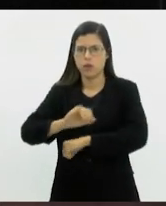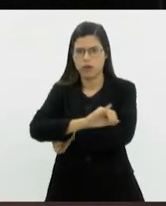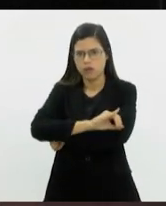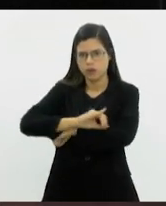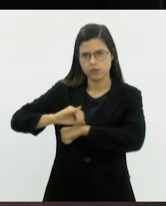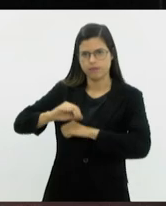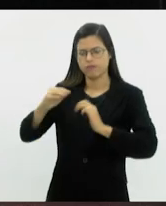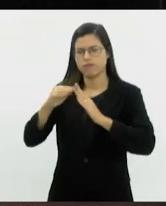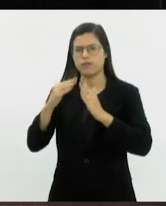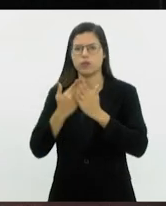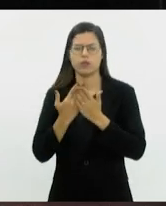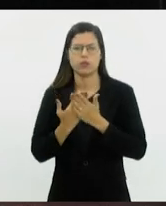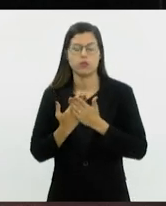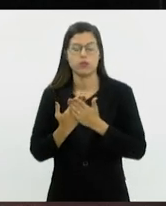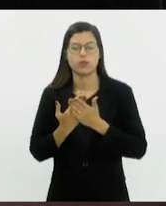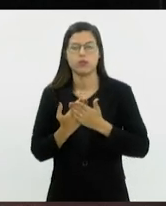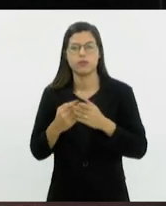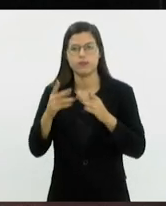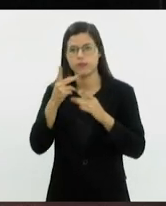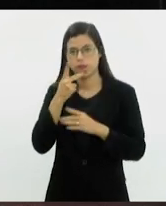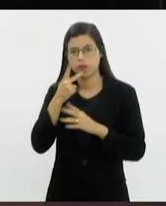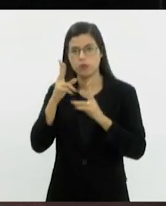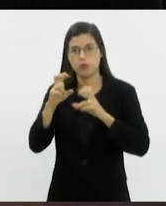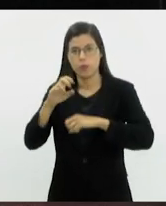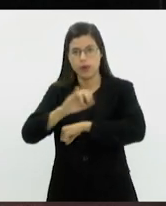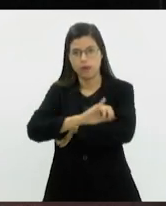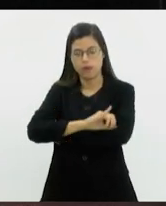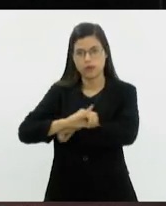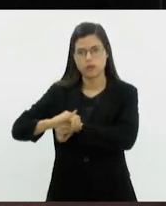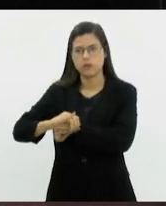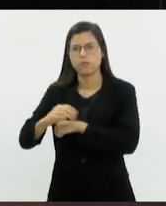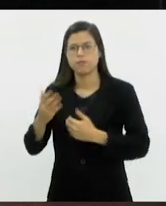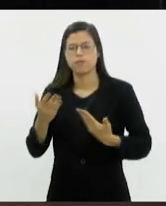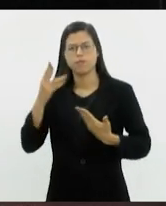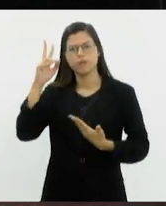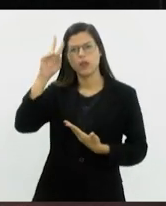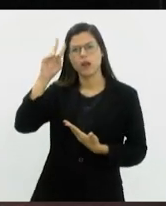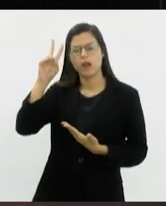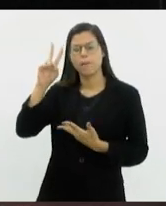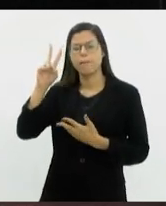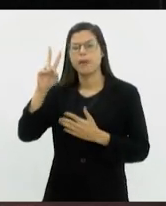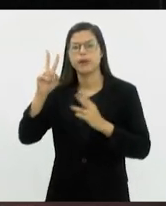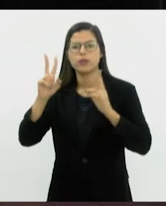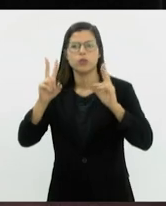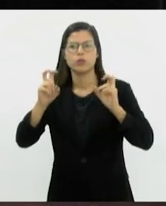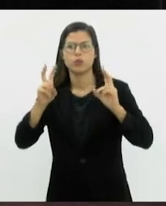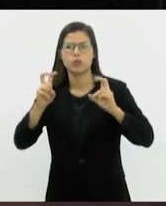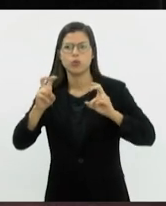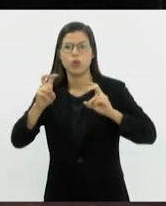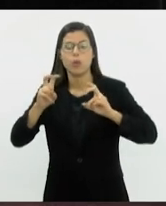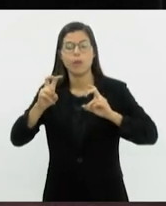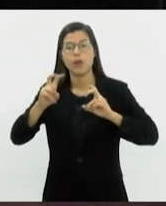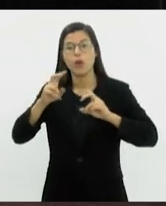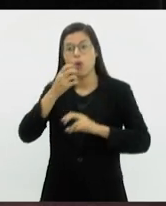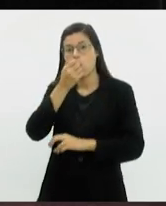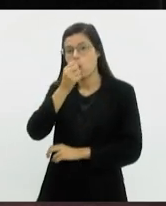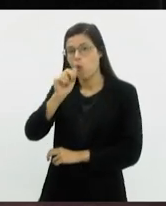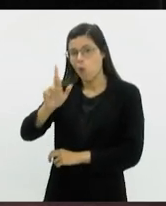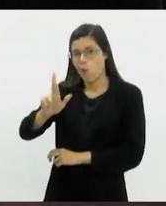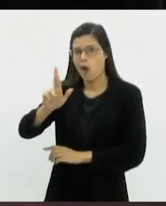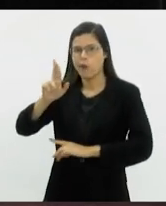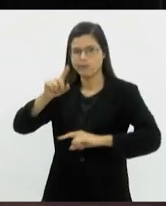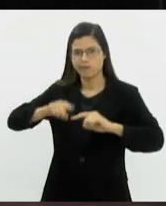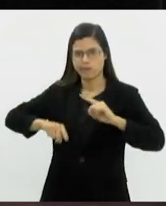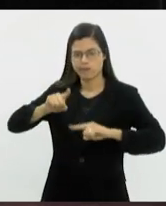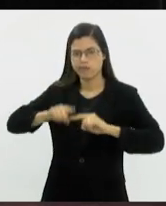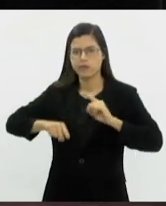nossas escolas, e falando aqui de infraestrutura, eu quero lembrar da questão dos aparelhos de ar-condicionado, da climatização